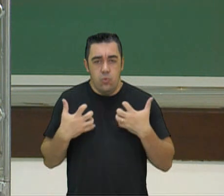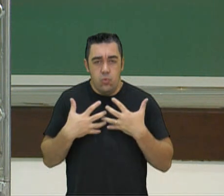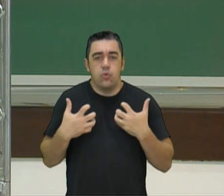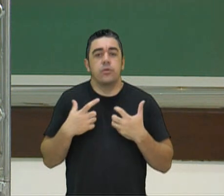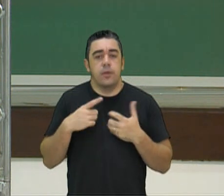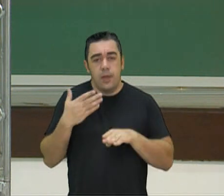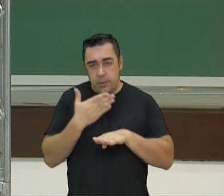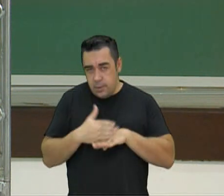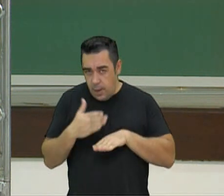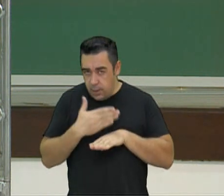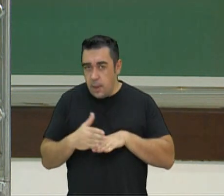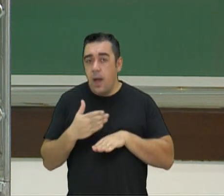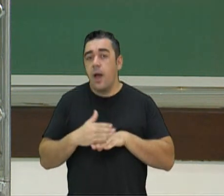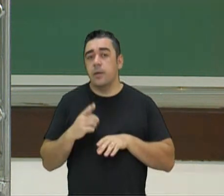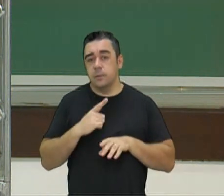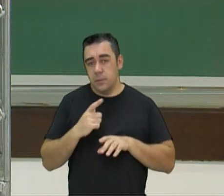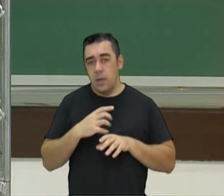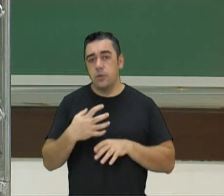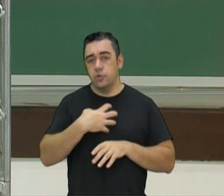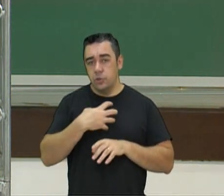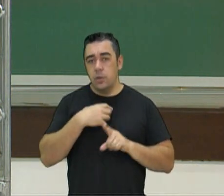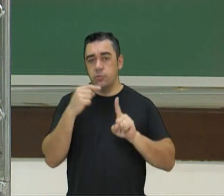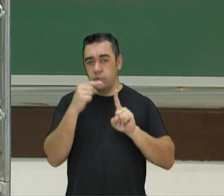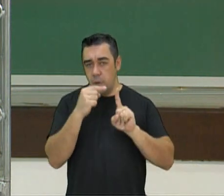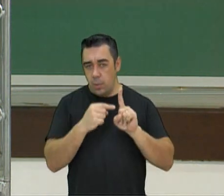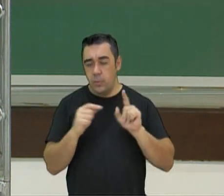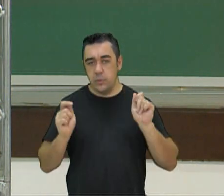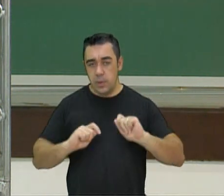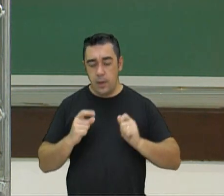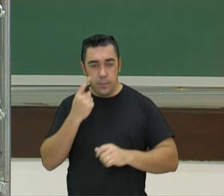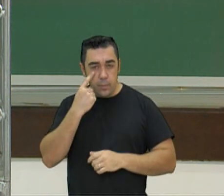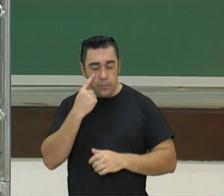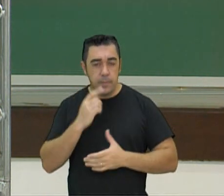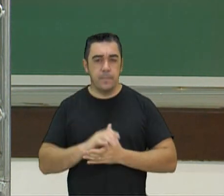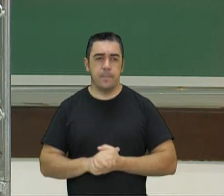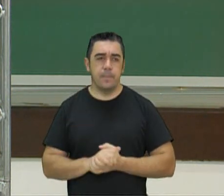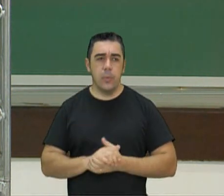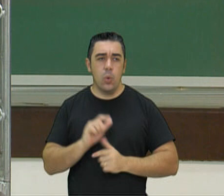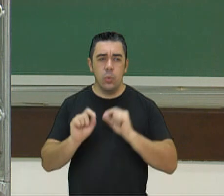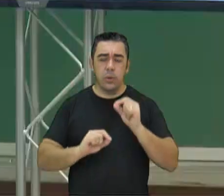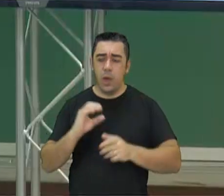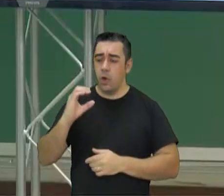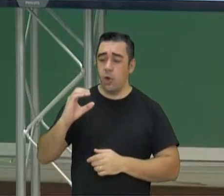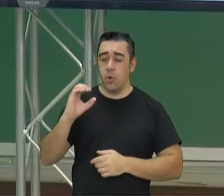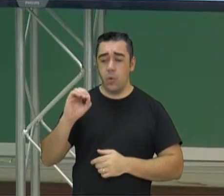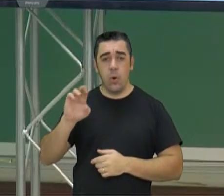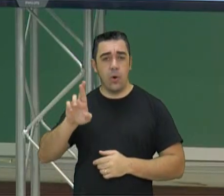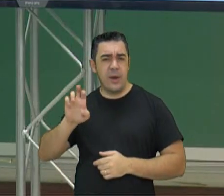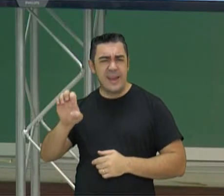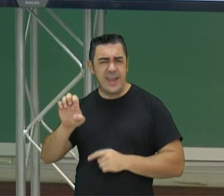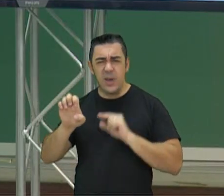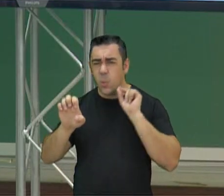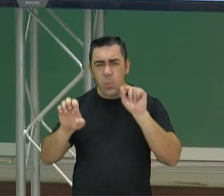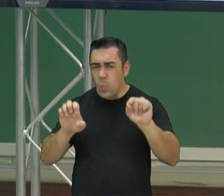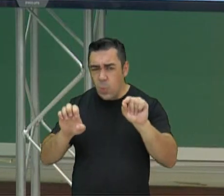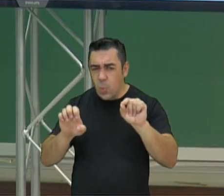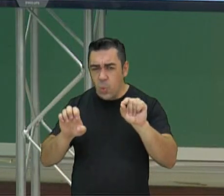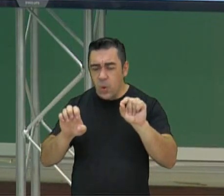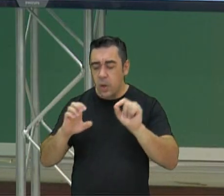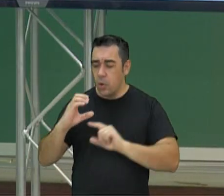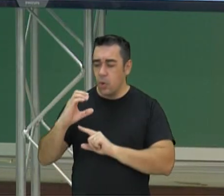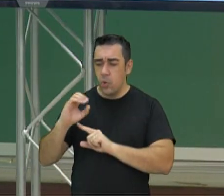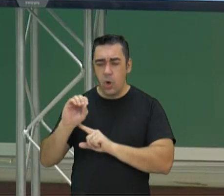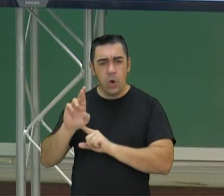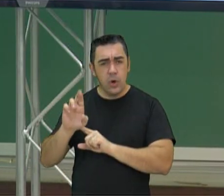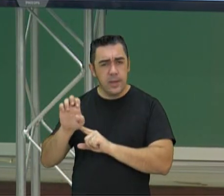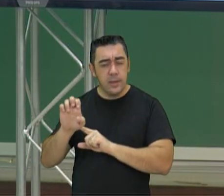treinos, técnicas de respiração que nós vamos estar vendo aqui à frente. Então, o que é o core? Como nós já falamos ali do diafragma e o core,